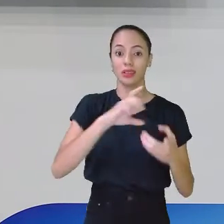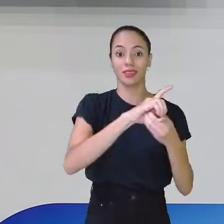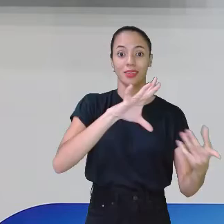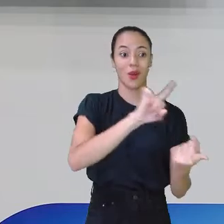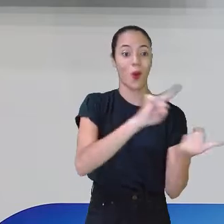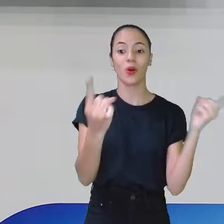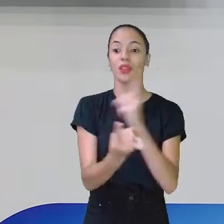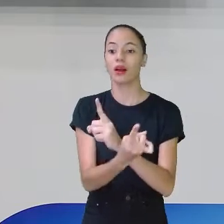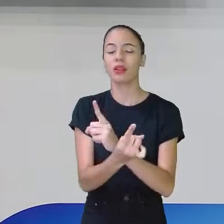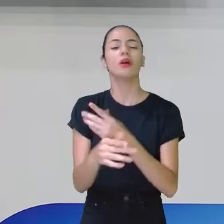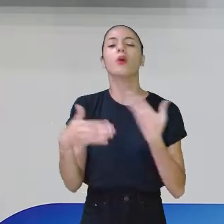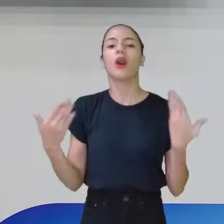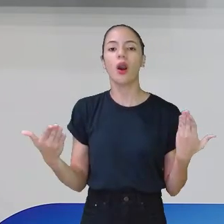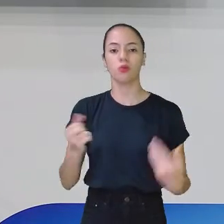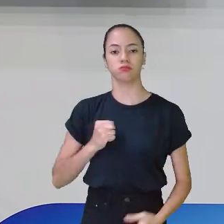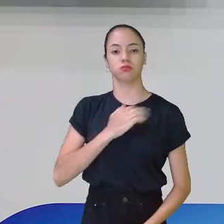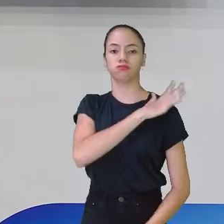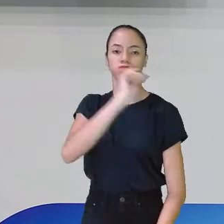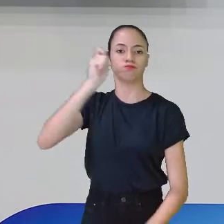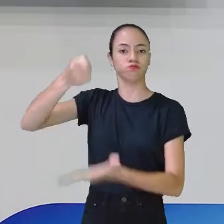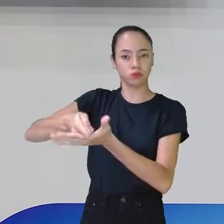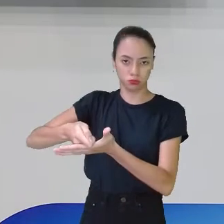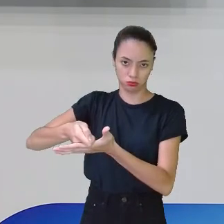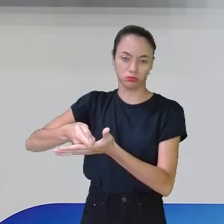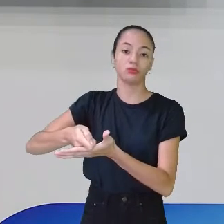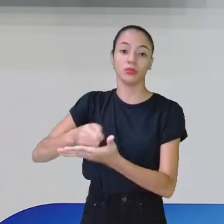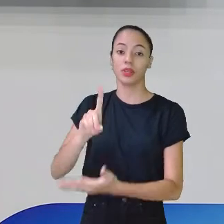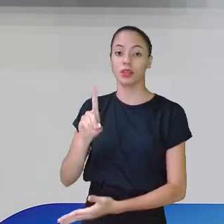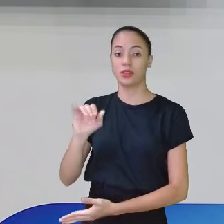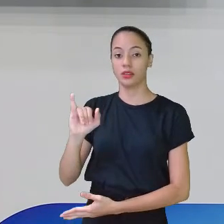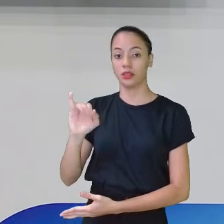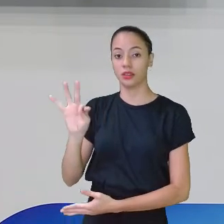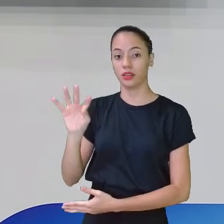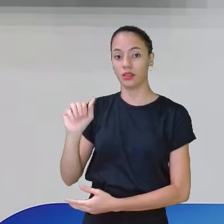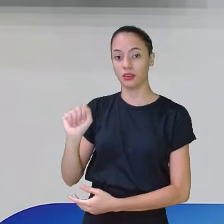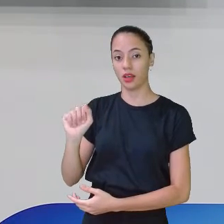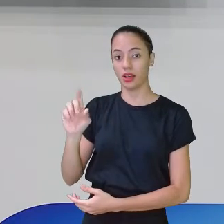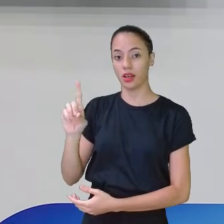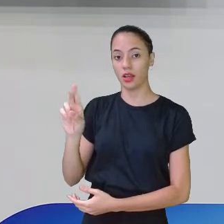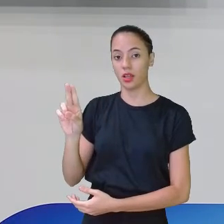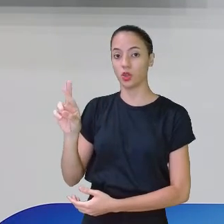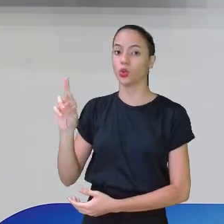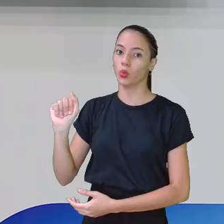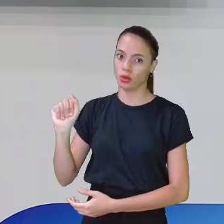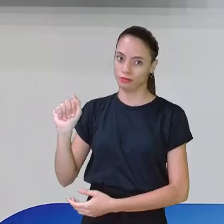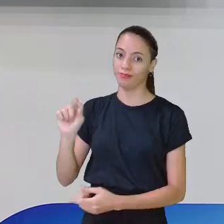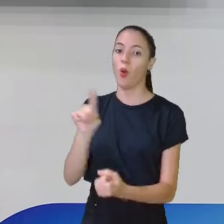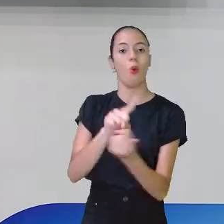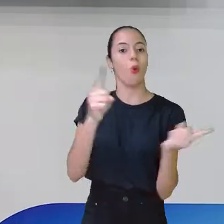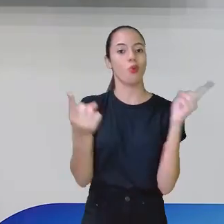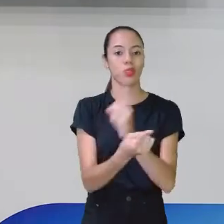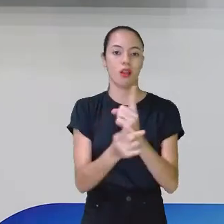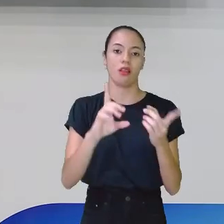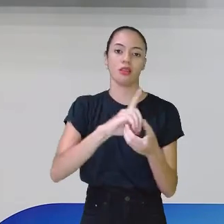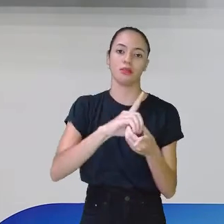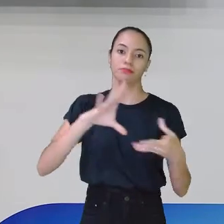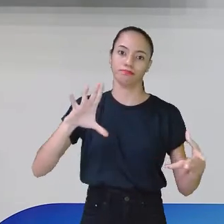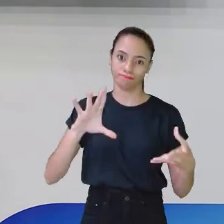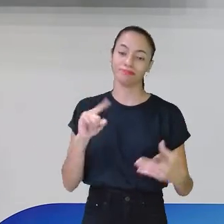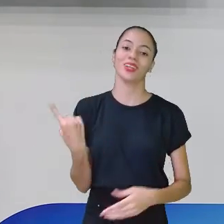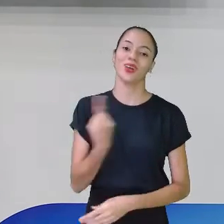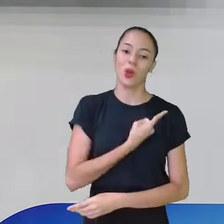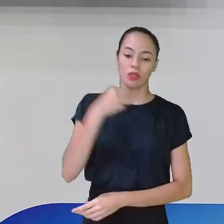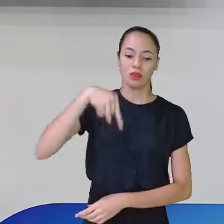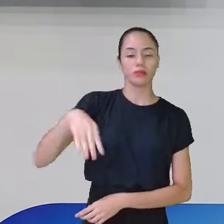que é o quê? Uma ditadura, por exemplo, né? O contrário da democracia. A gente, né, passou anos aí tendo